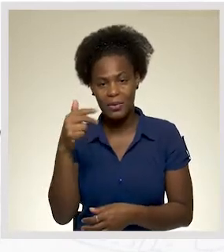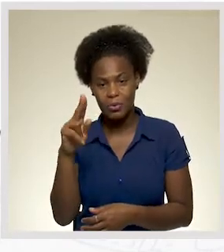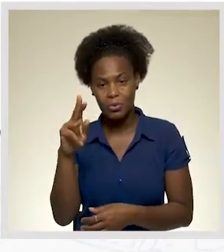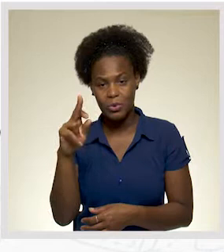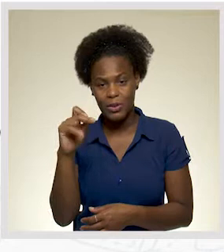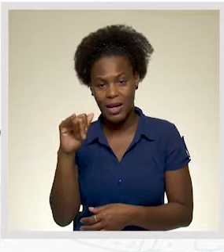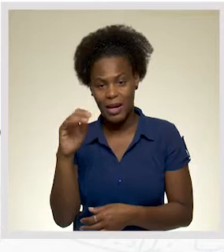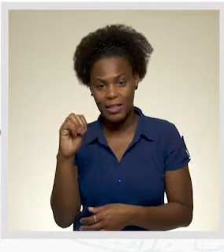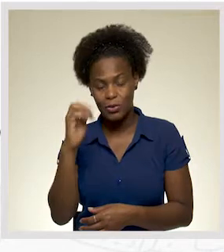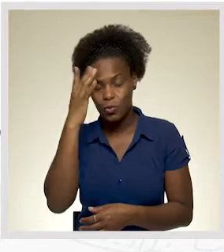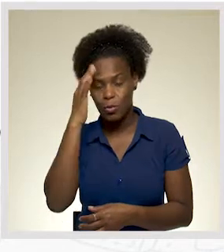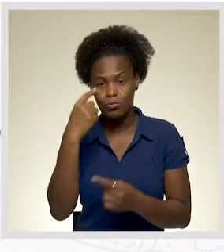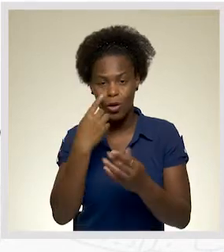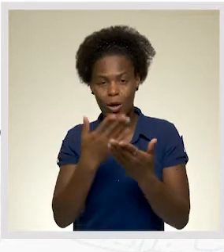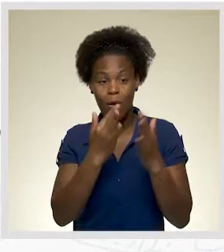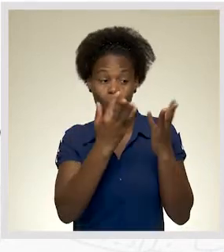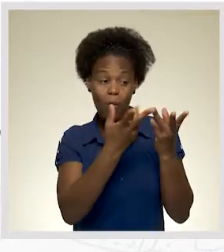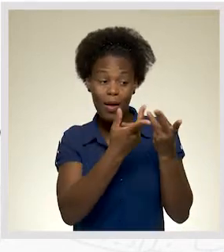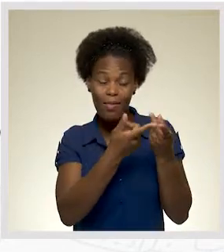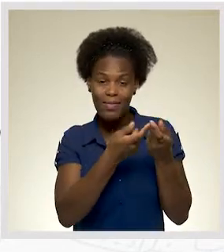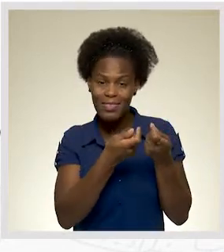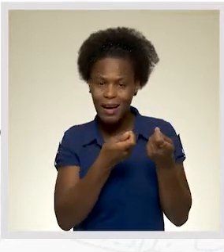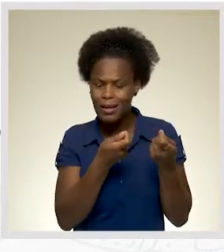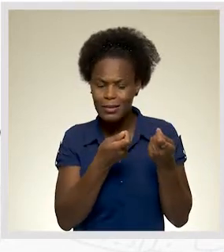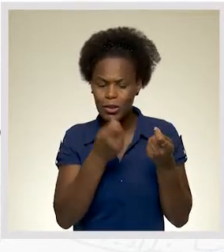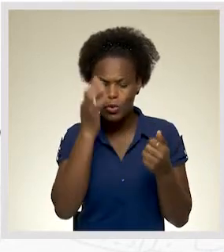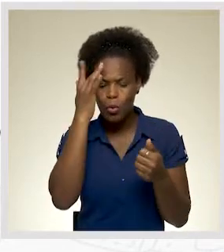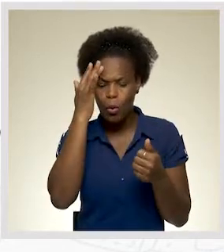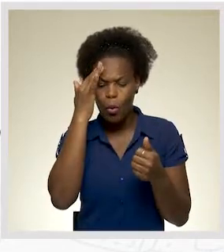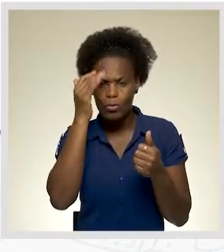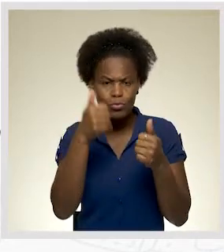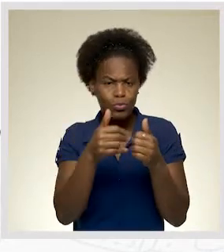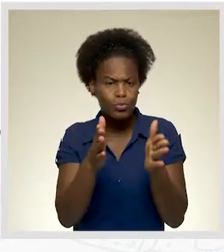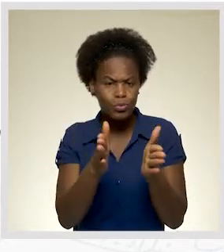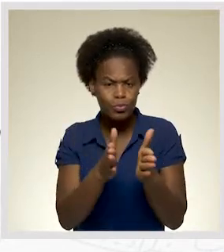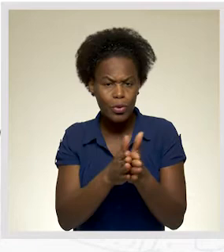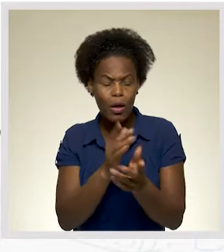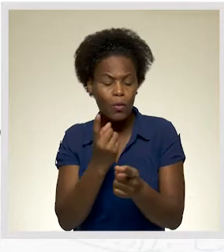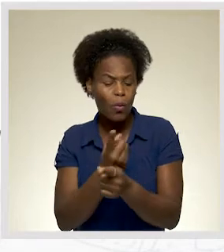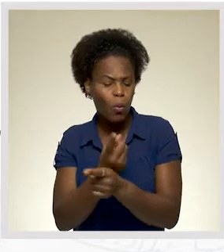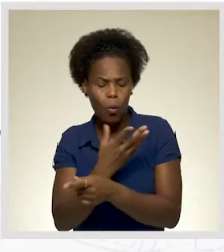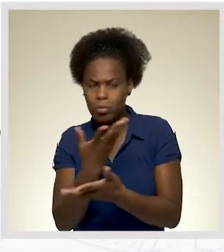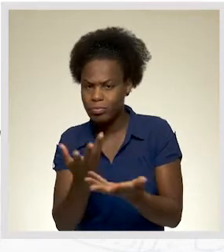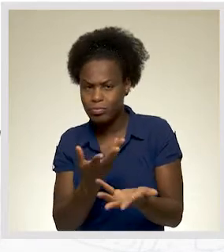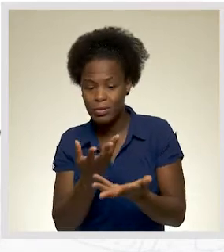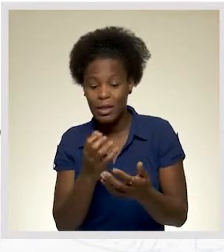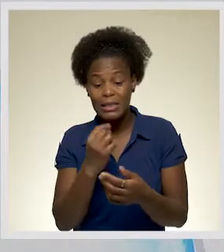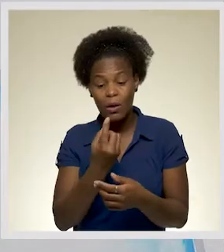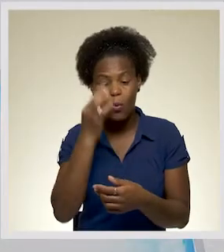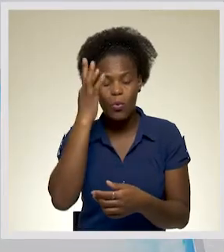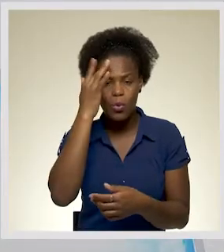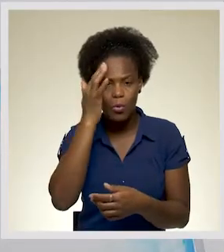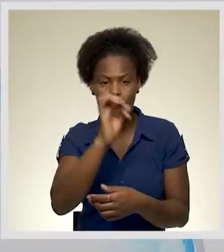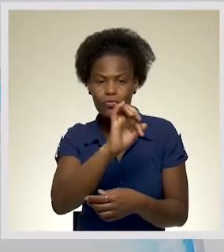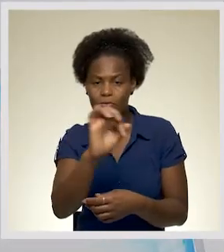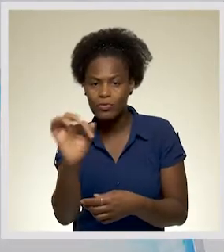indicam a quantidade numérica inteira de objetos ou seres. São os números